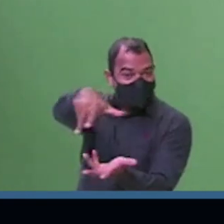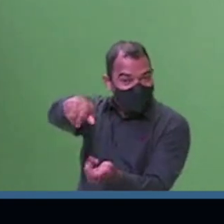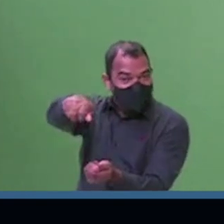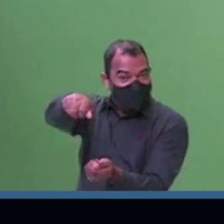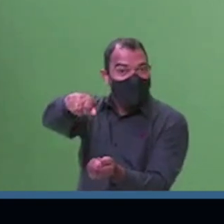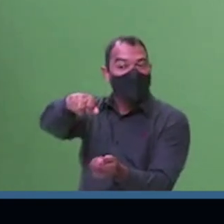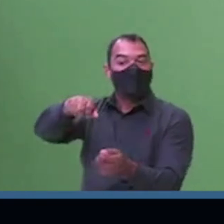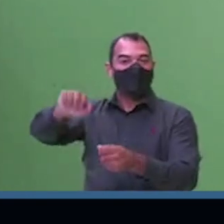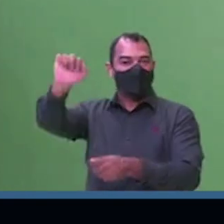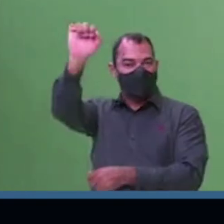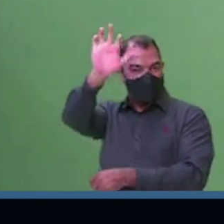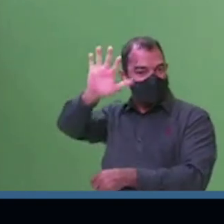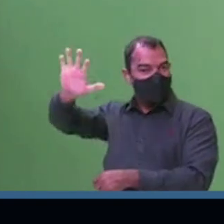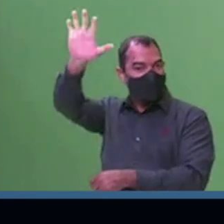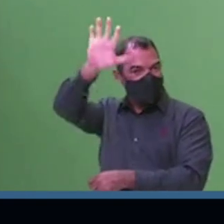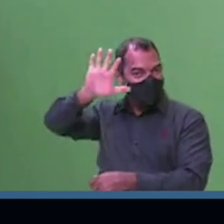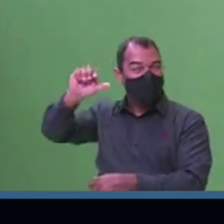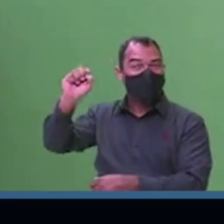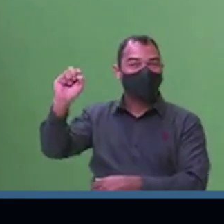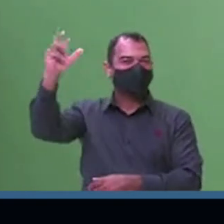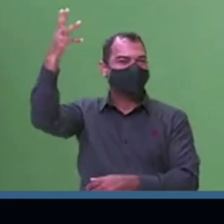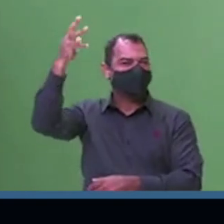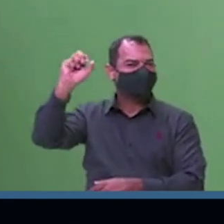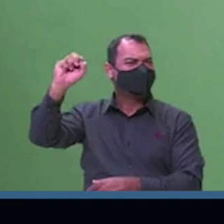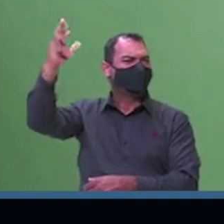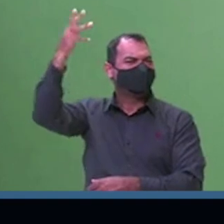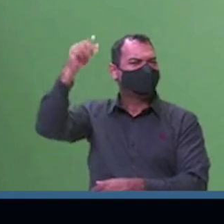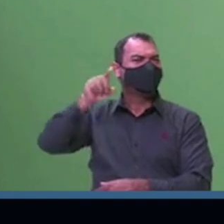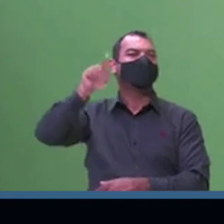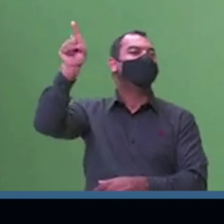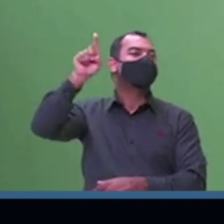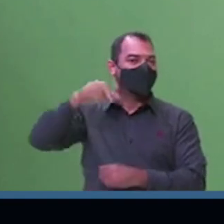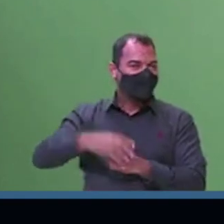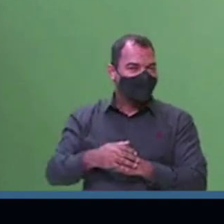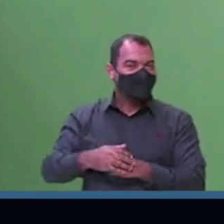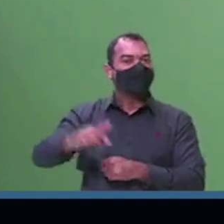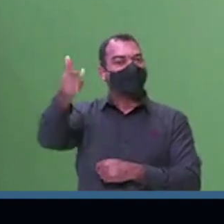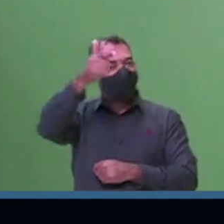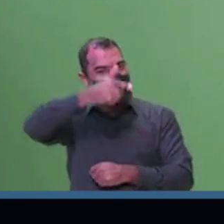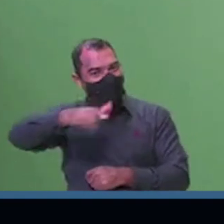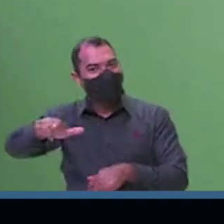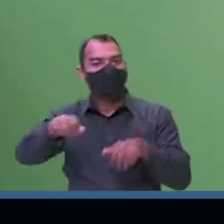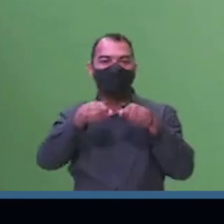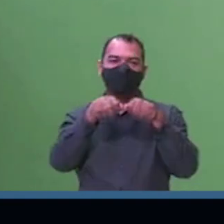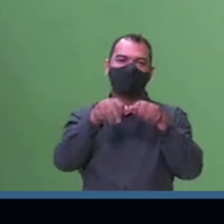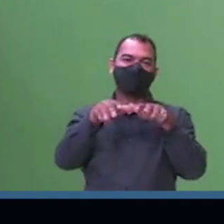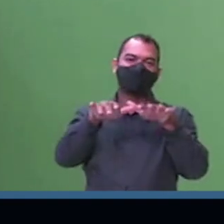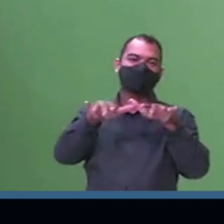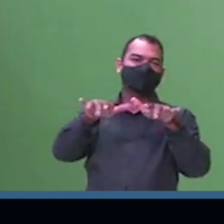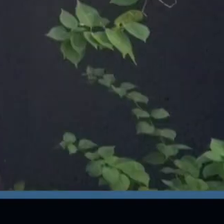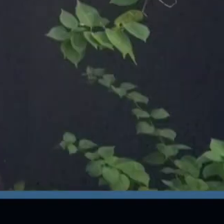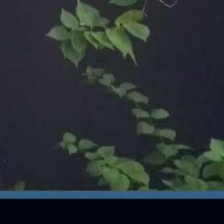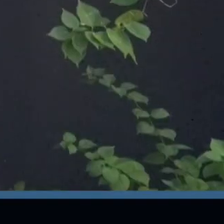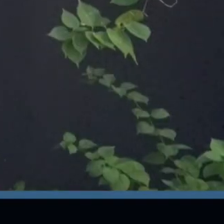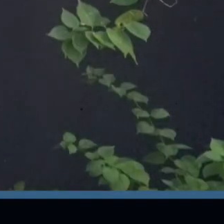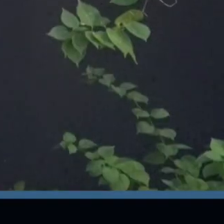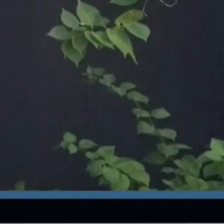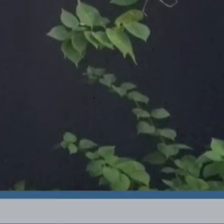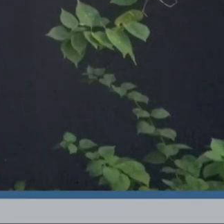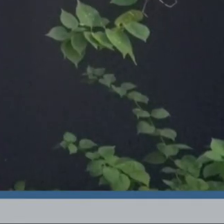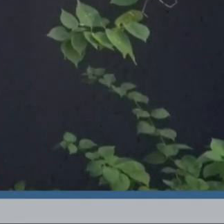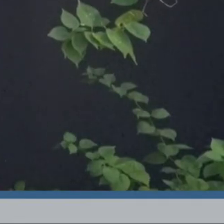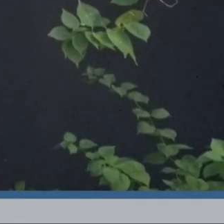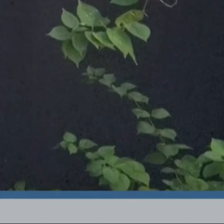na Europa, que nesse momento enfrenta novas ondas do coronavírus. Mesmo